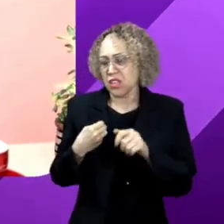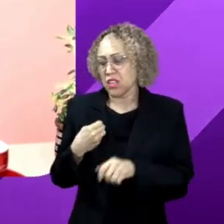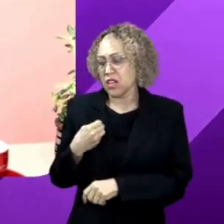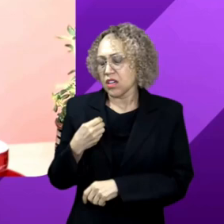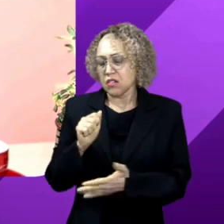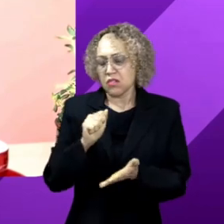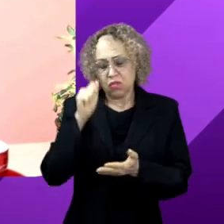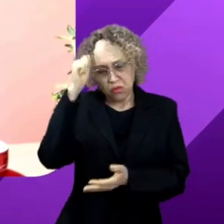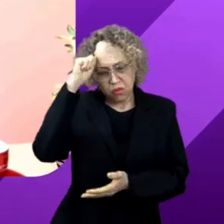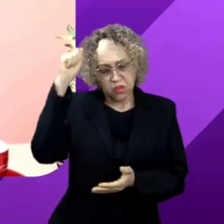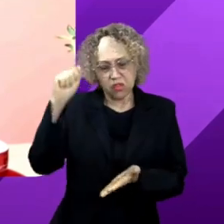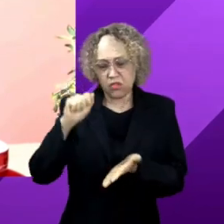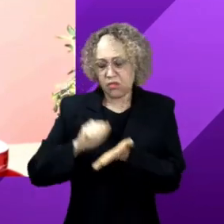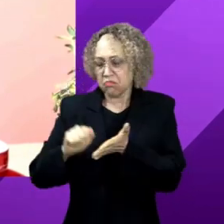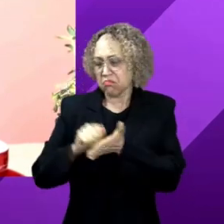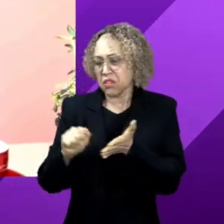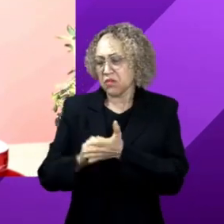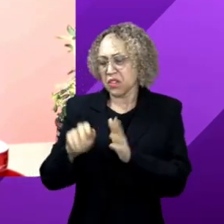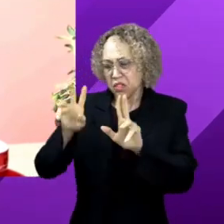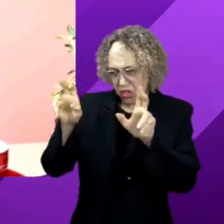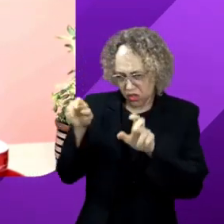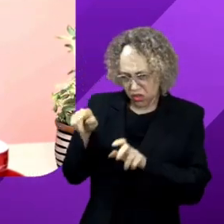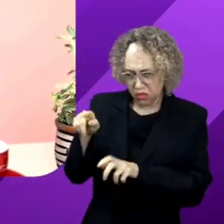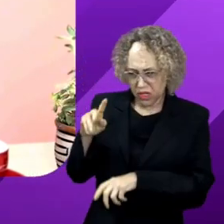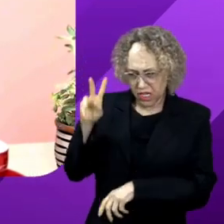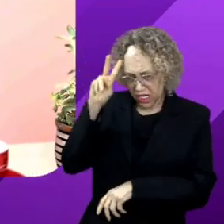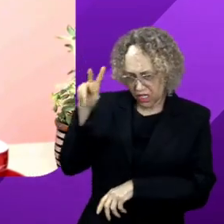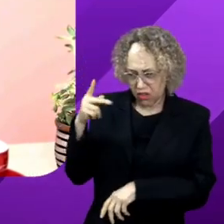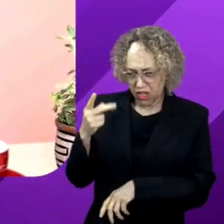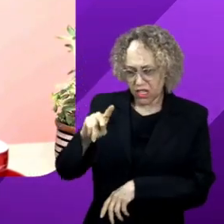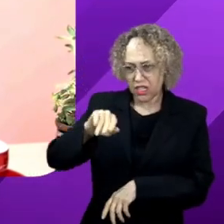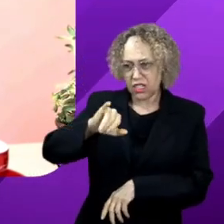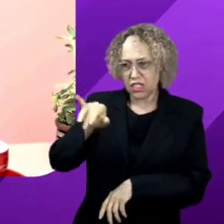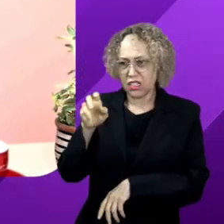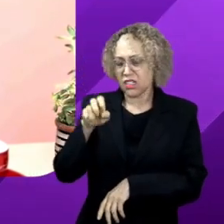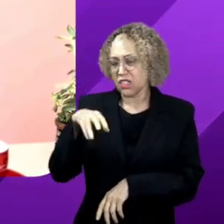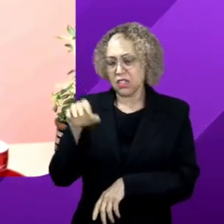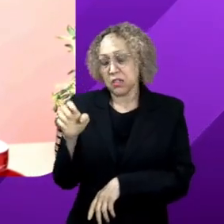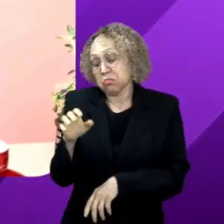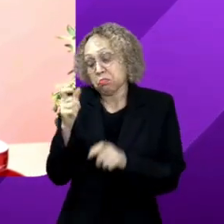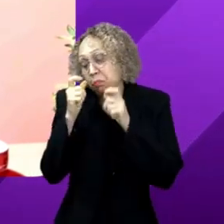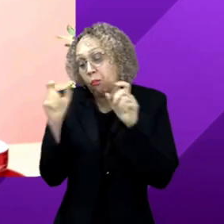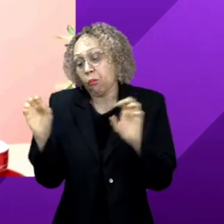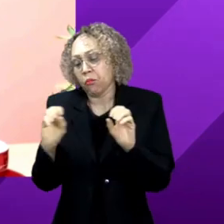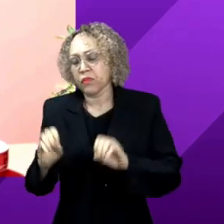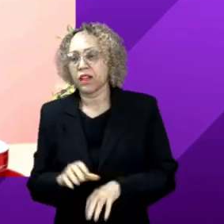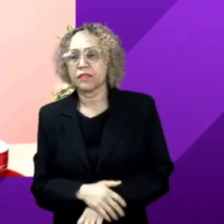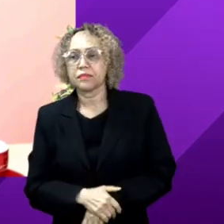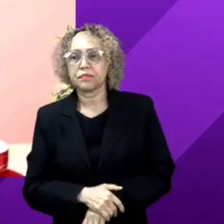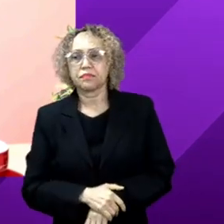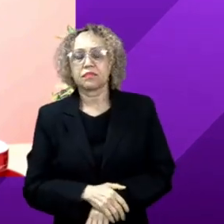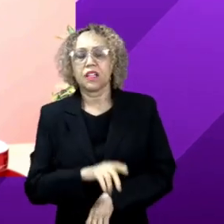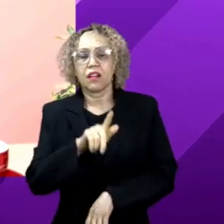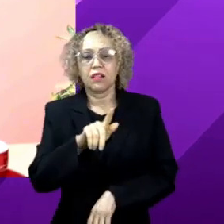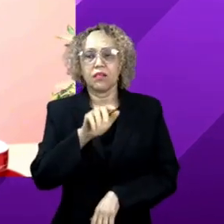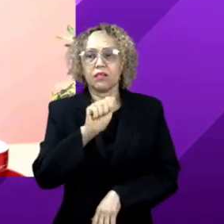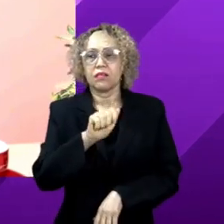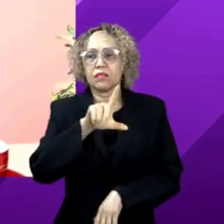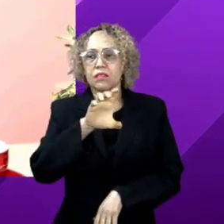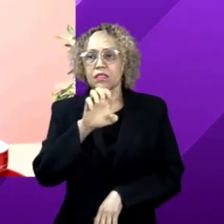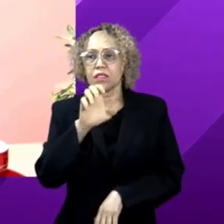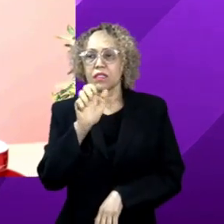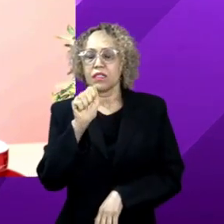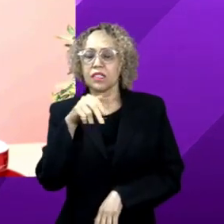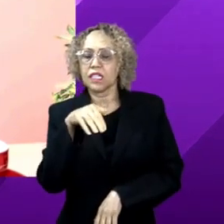Eduardo Galeano? Porque, de uma forma bastante sutil, ele trata a questão da